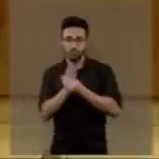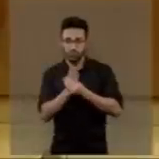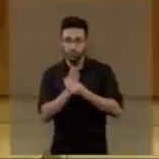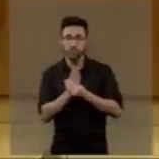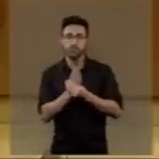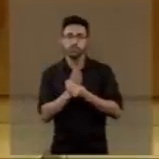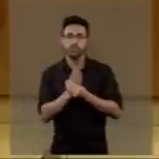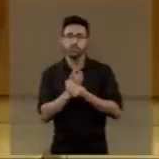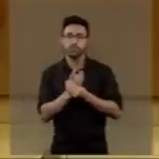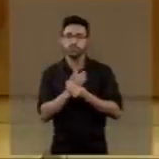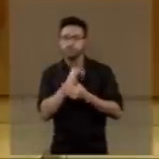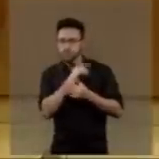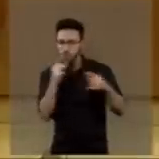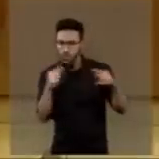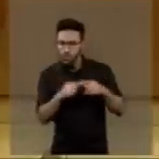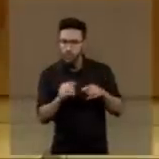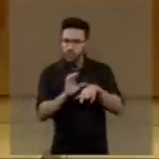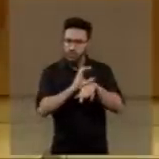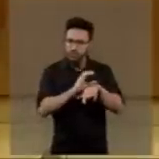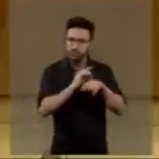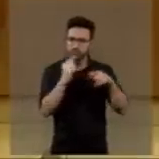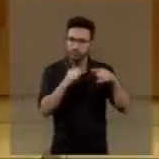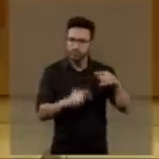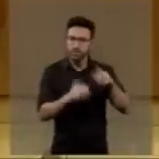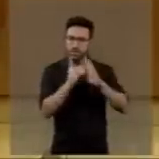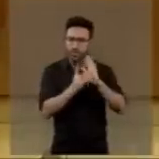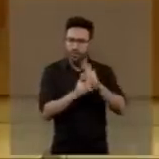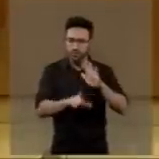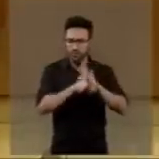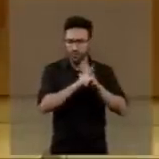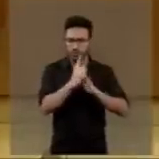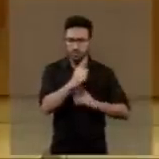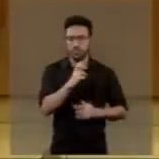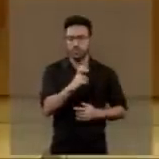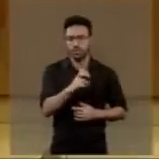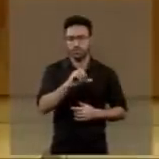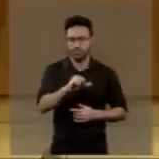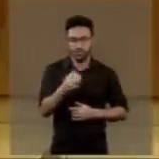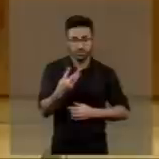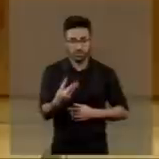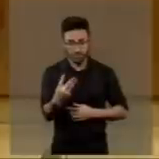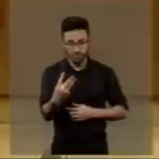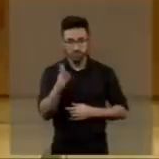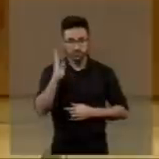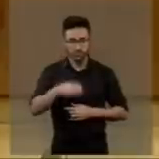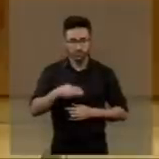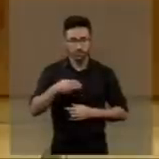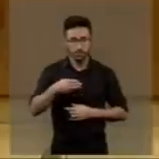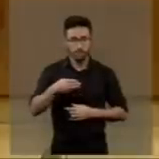a validade constitucional de alguns dispositivos do Decreto-Lei 1593, que é de